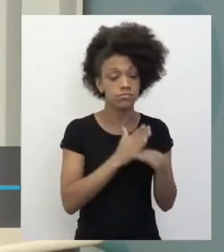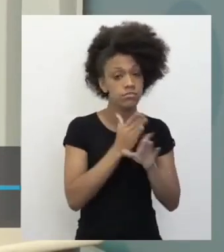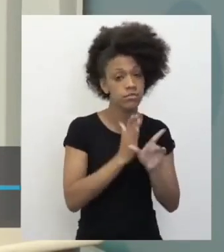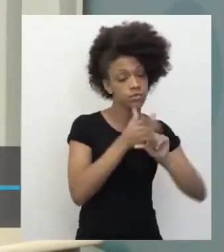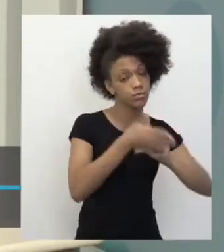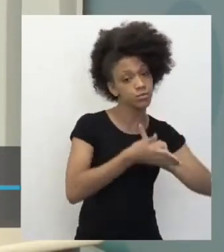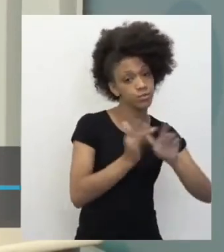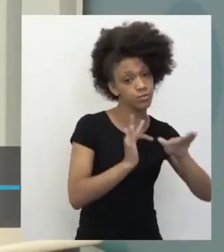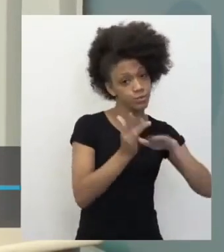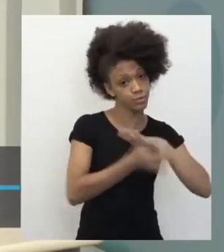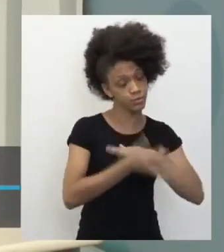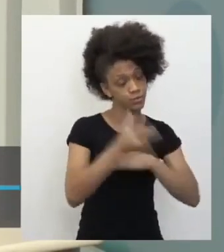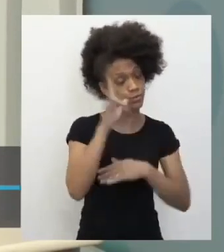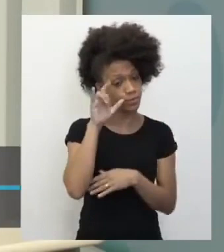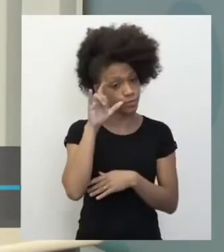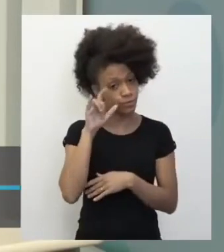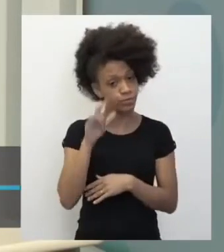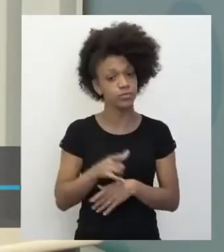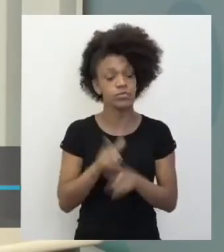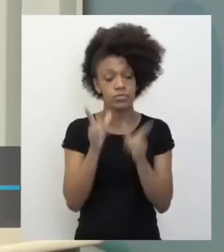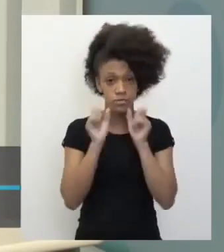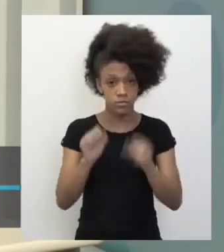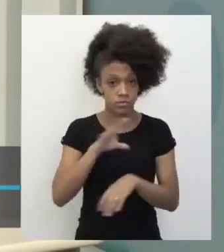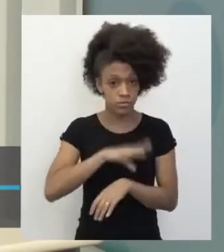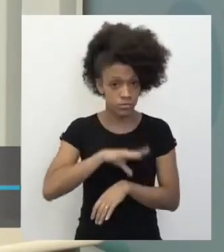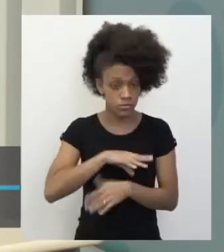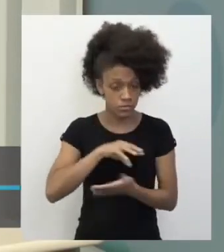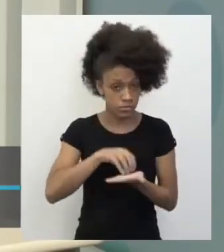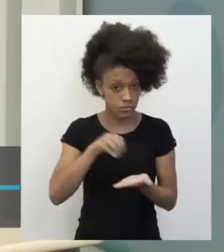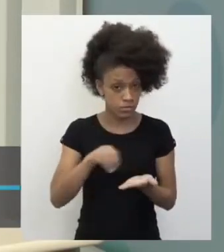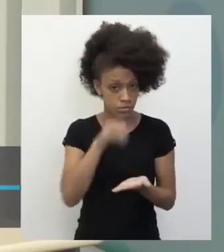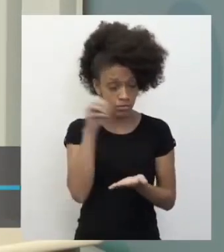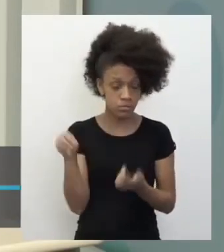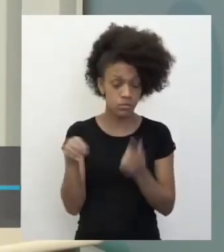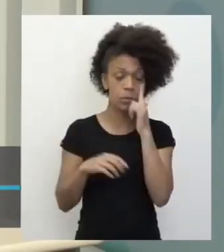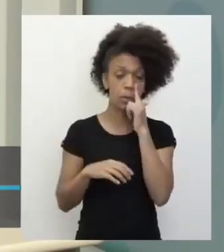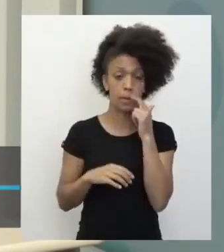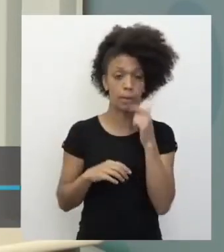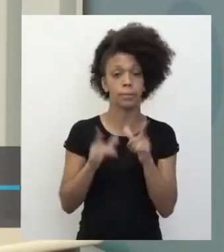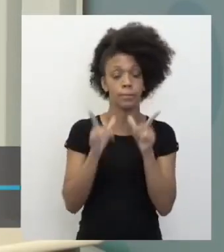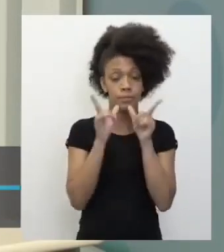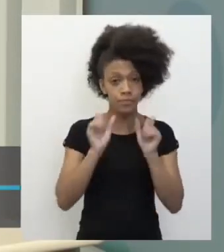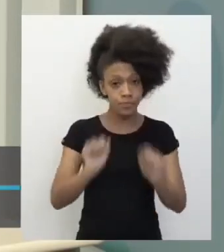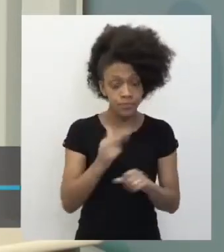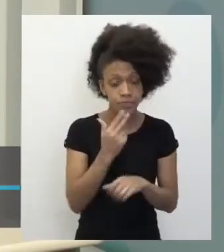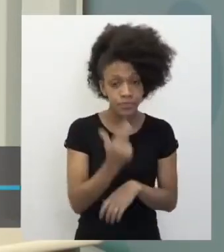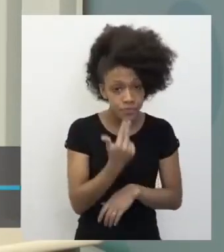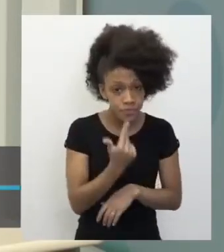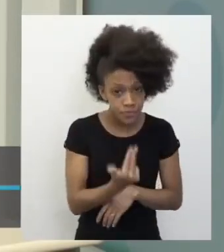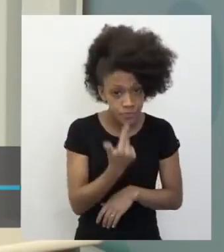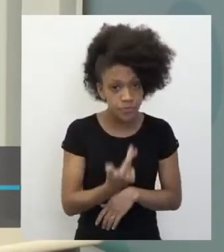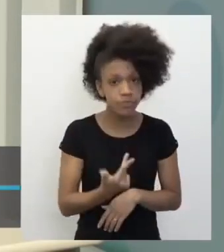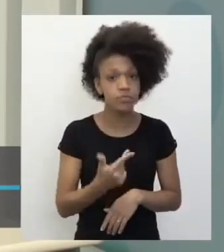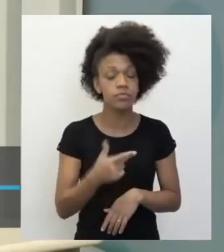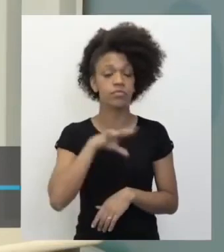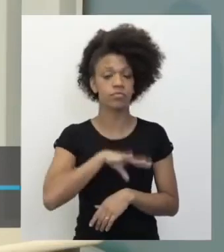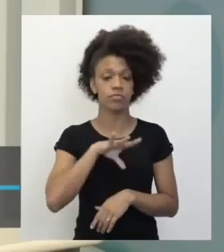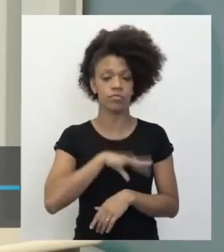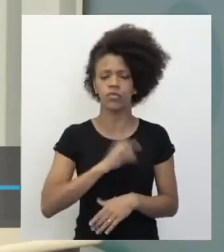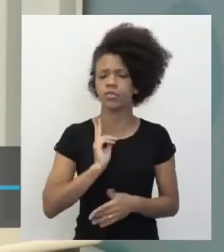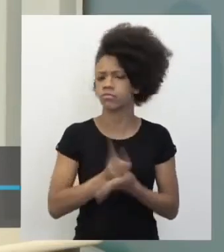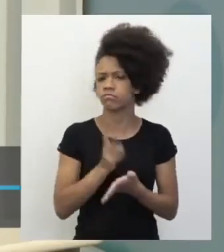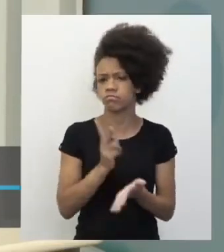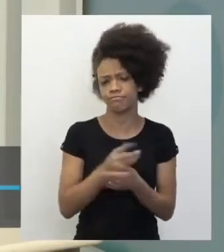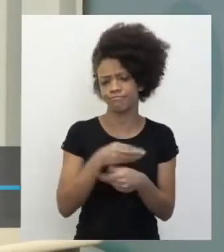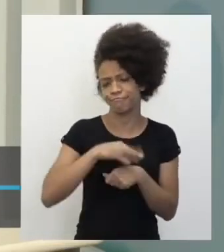Instagram das aulas de língua portuguesa, do Centro de Mídias, língua portuguesa, CMSP_EM, sempre tem um spoiler